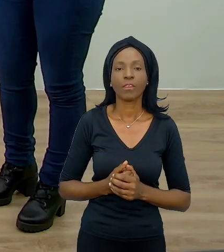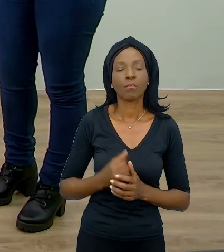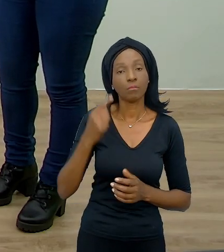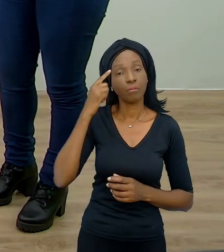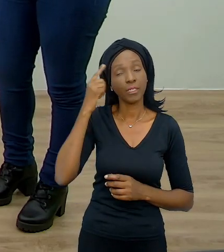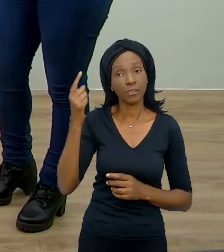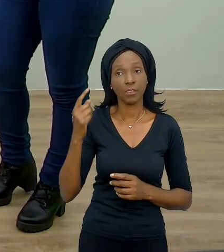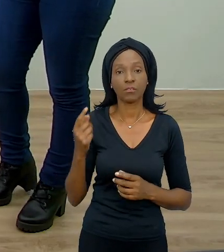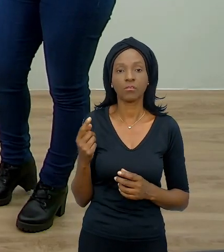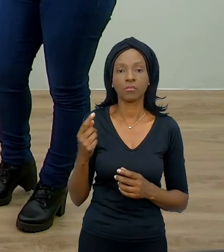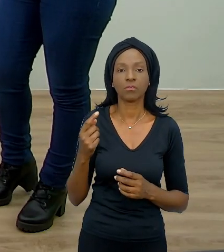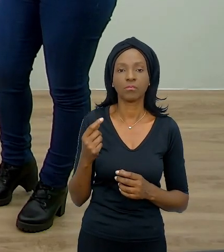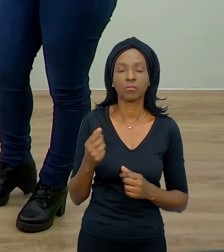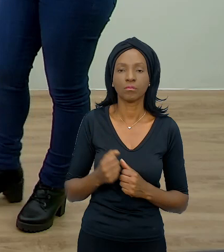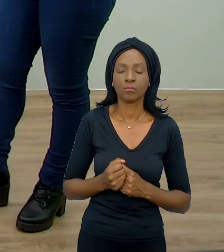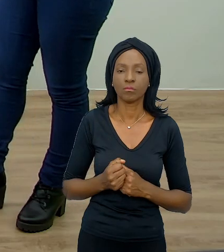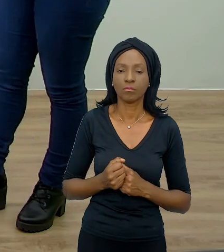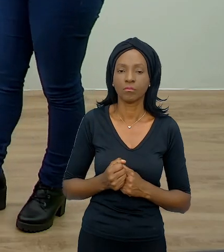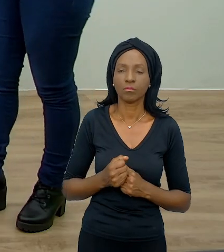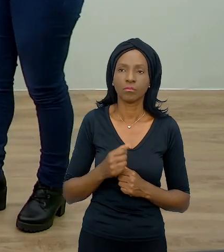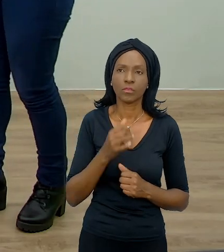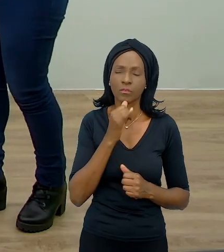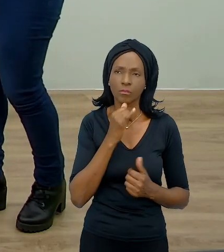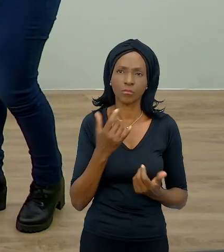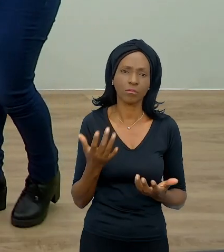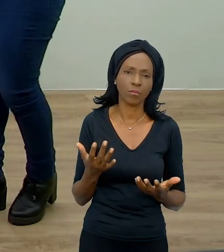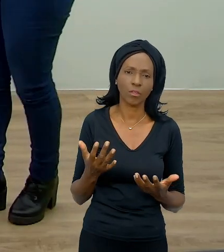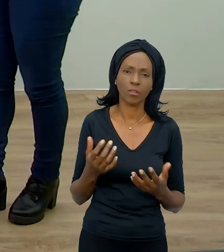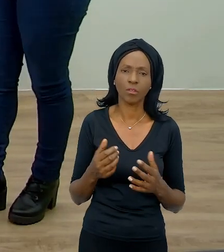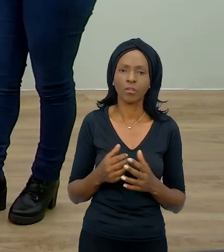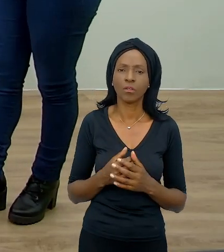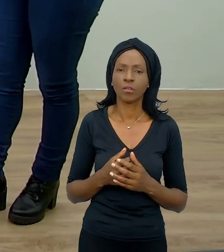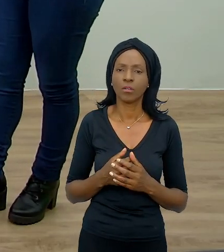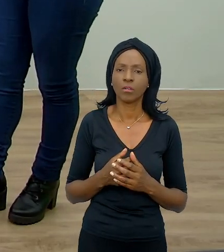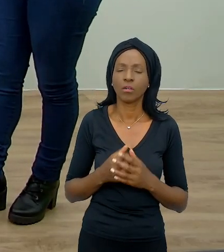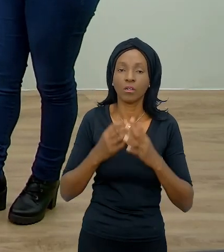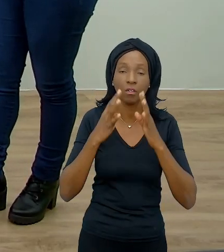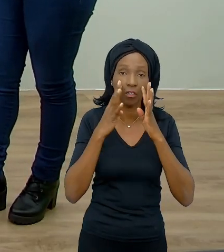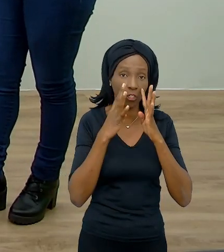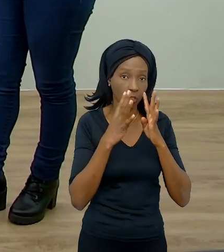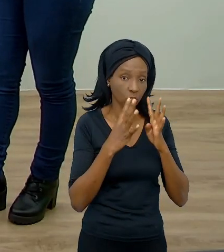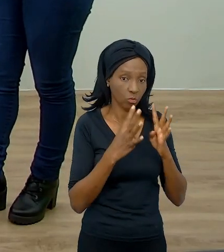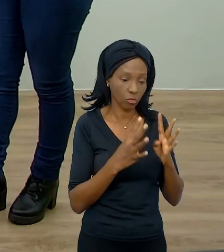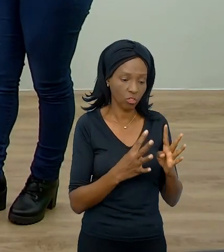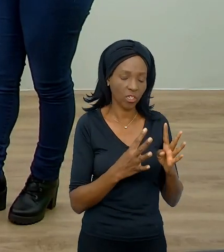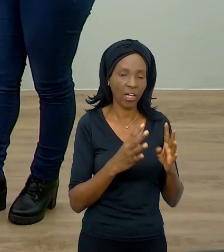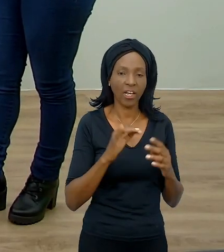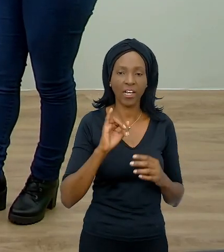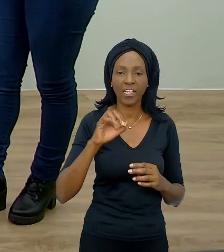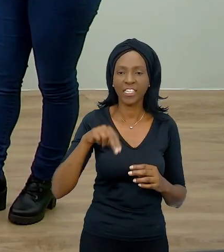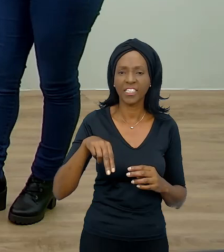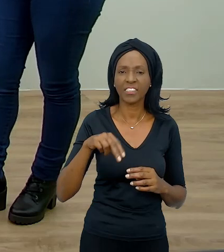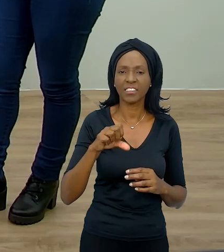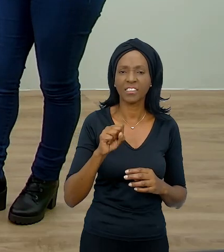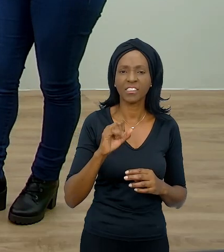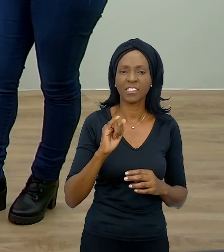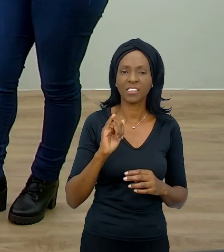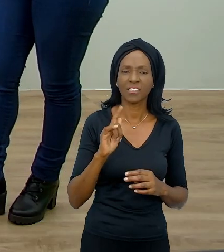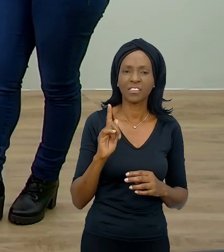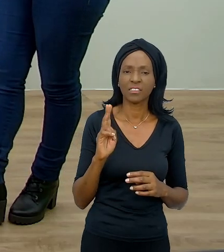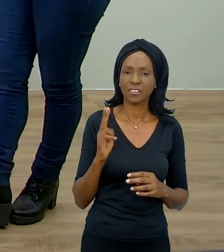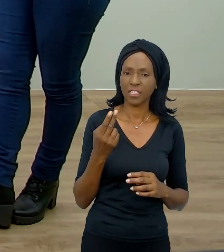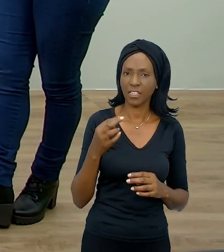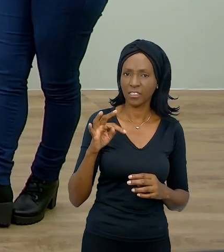a gente pensa aqui no seguinte, de escutar os insights, então essa primeira parte o